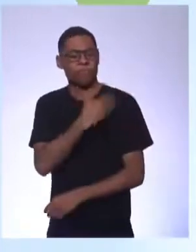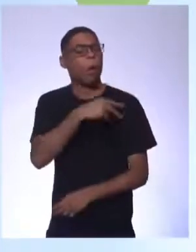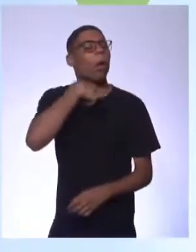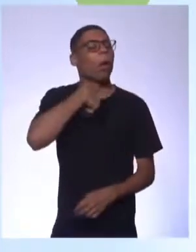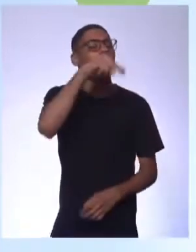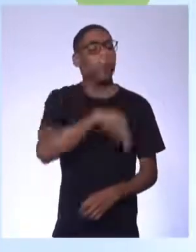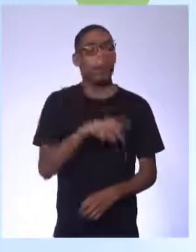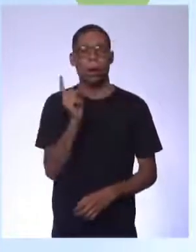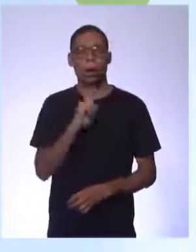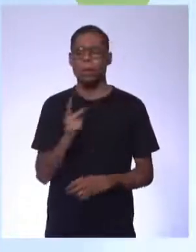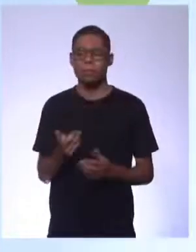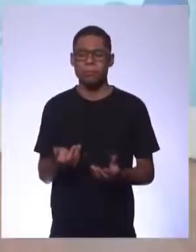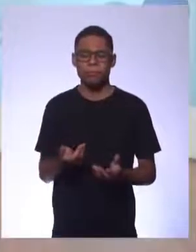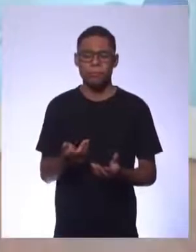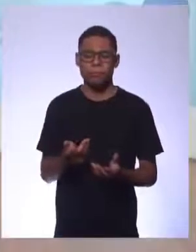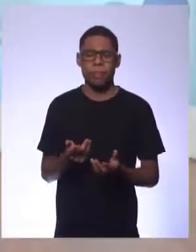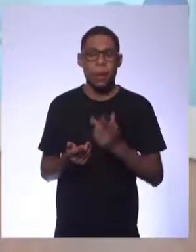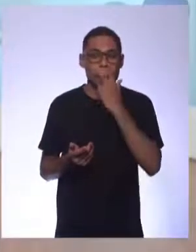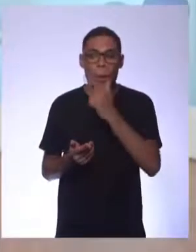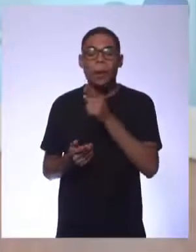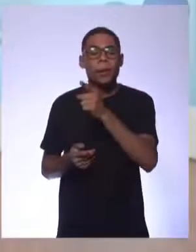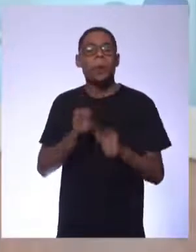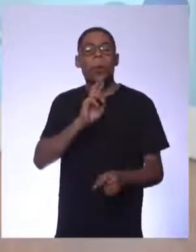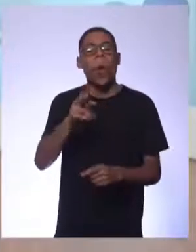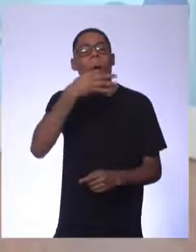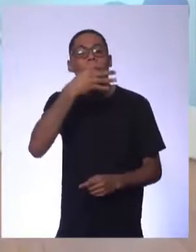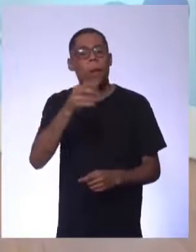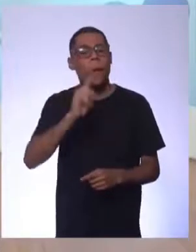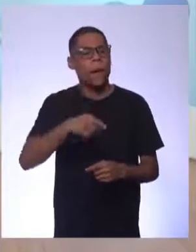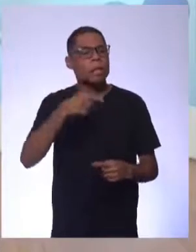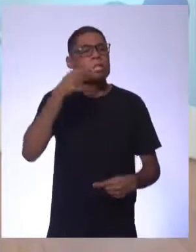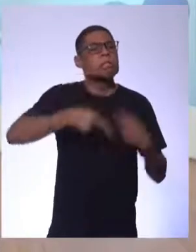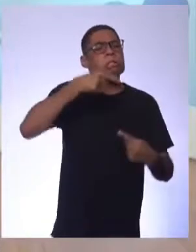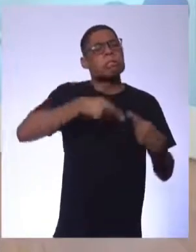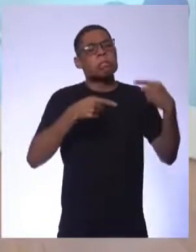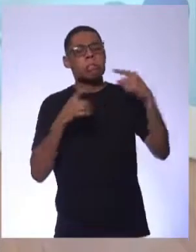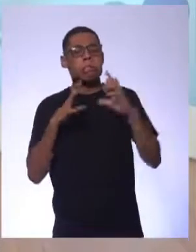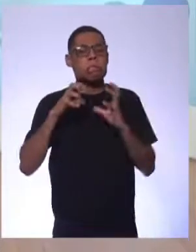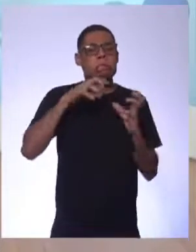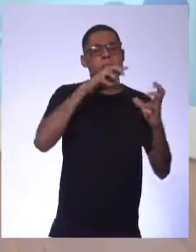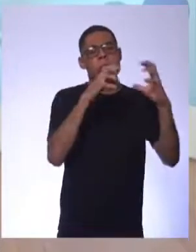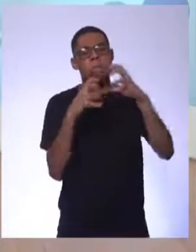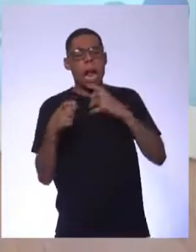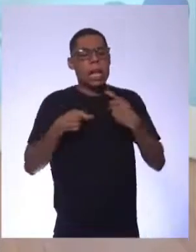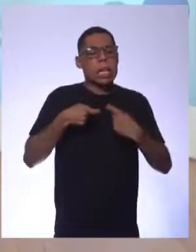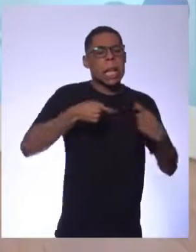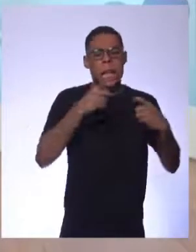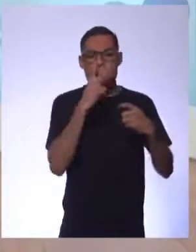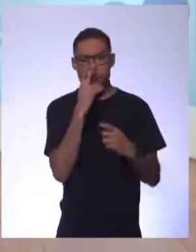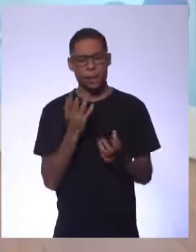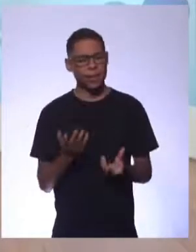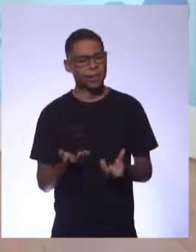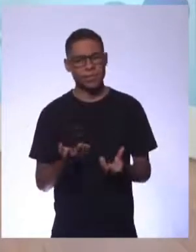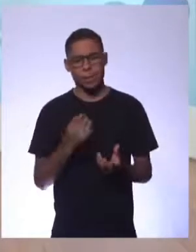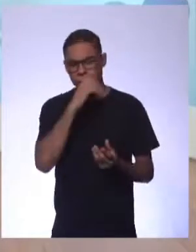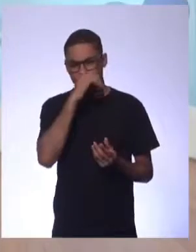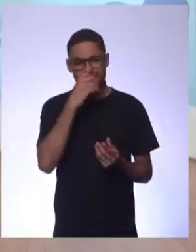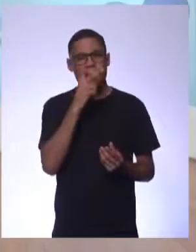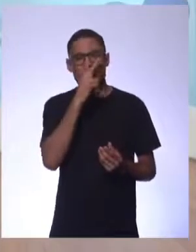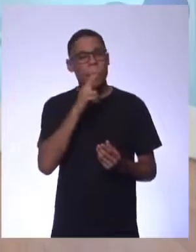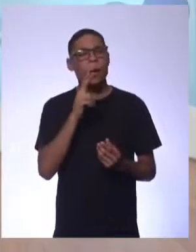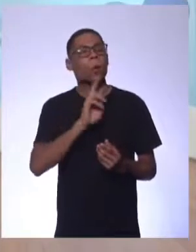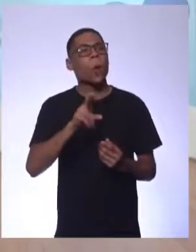conta. Aí não é artigo de opinião, ali é guerra, né? Guerra, ou seja, quebra-pau, não dá pra, é um ambiente que então, eu acharia legal. Não é um ambiente